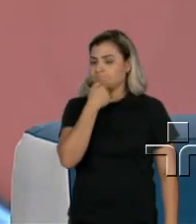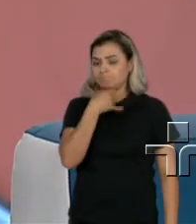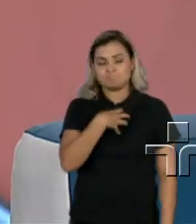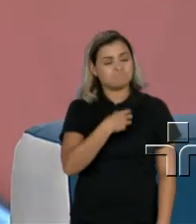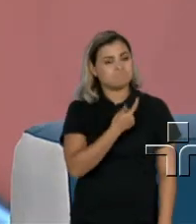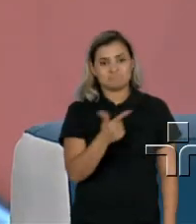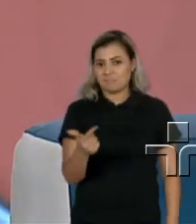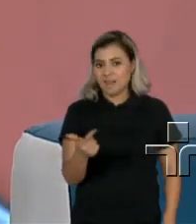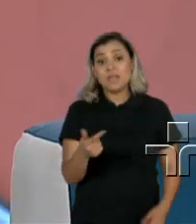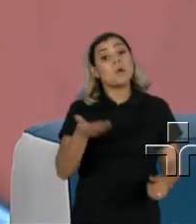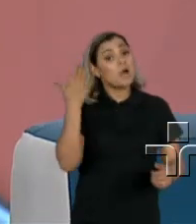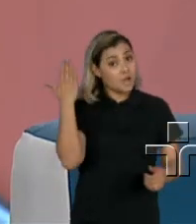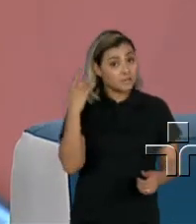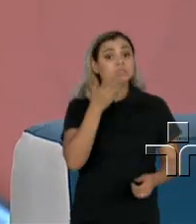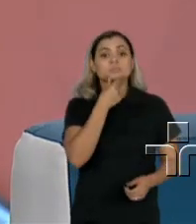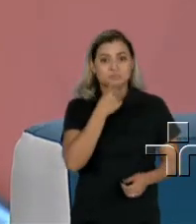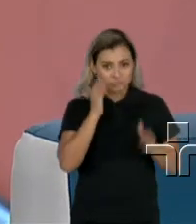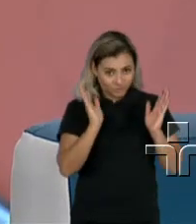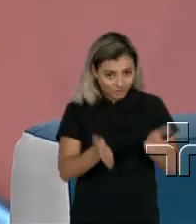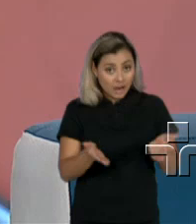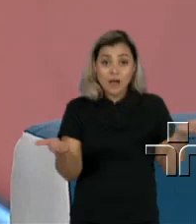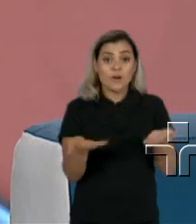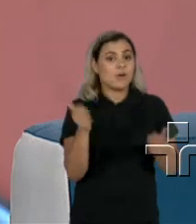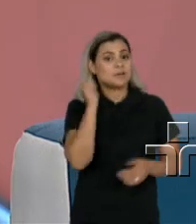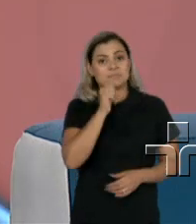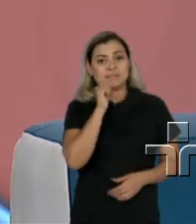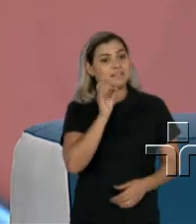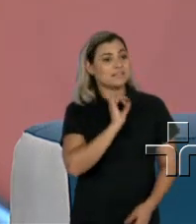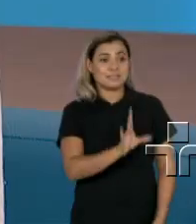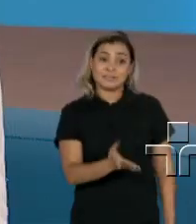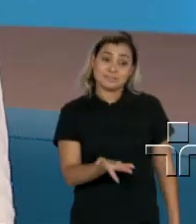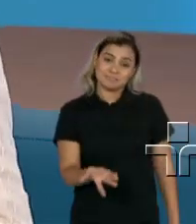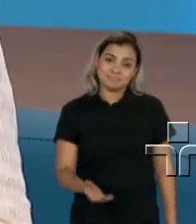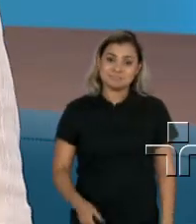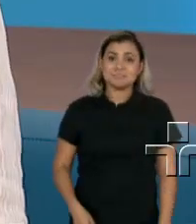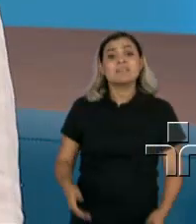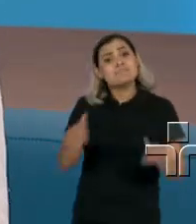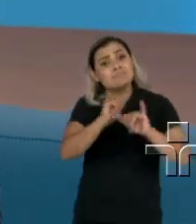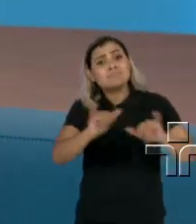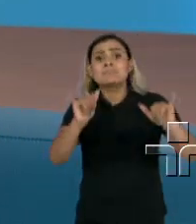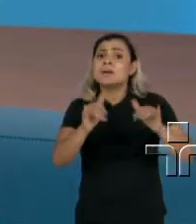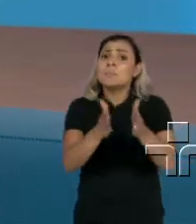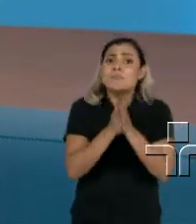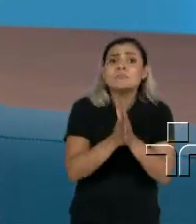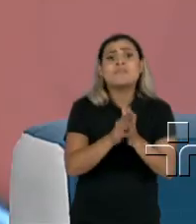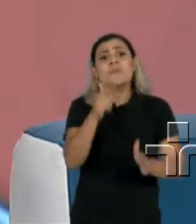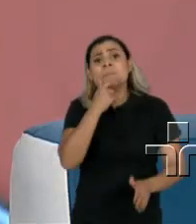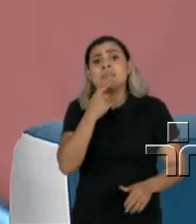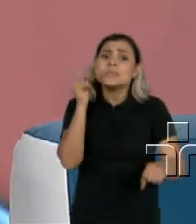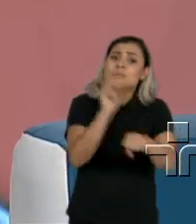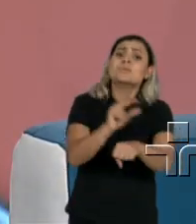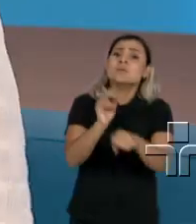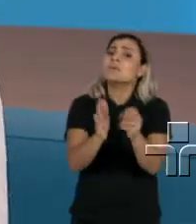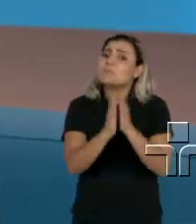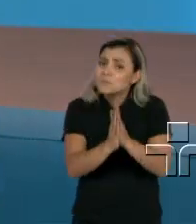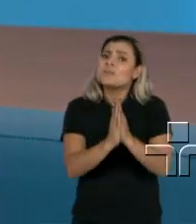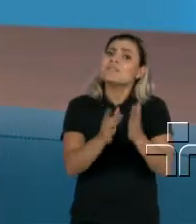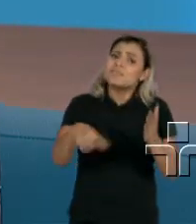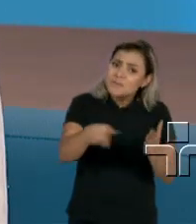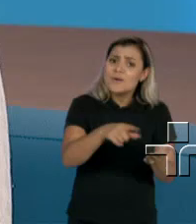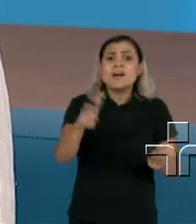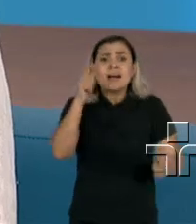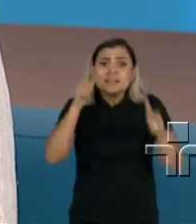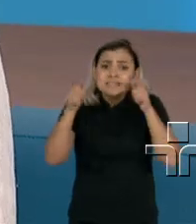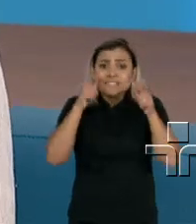tive meninos mas agora eu tenho só minhas menininhas fazer uma campanha mas toda a gente vai